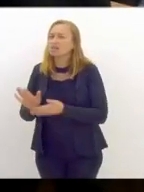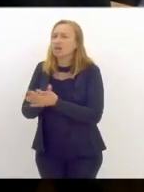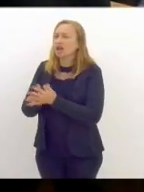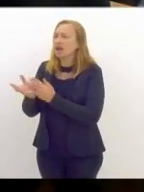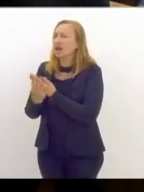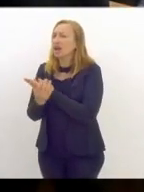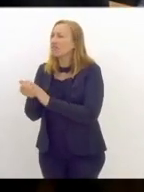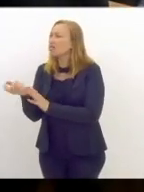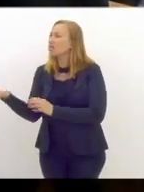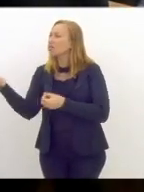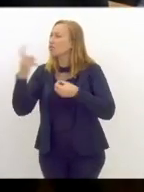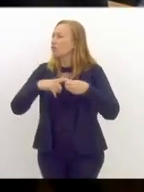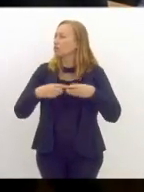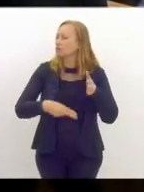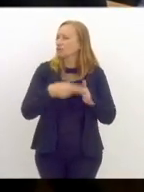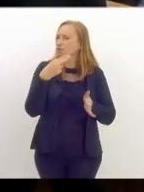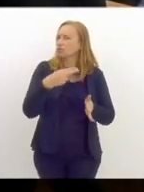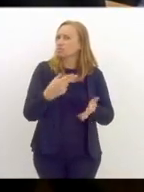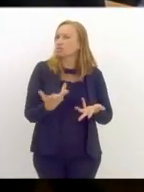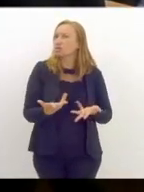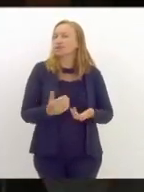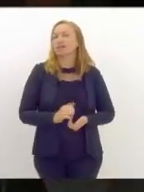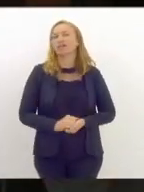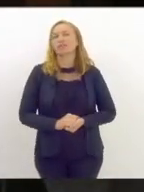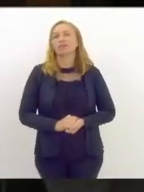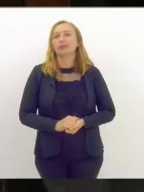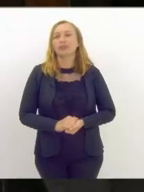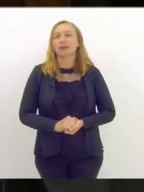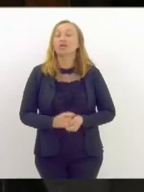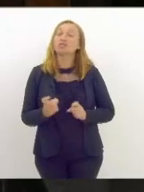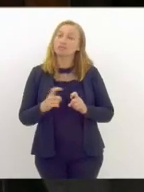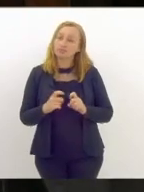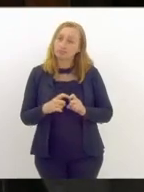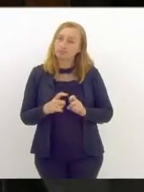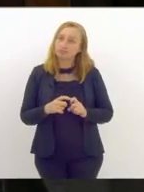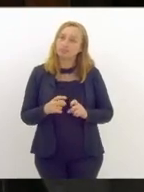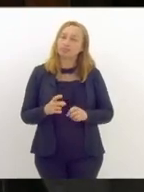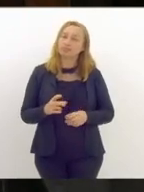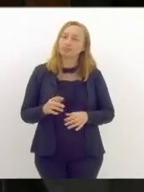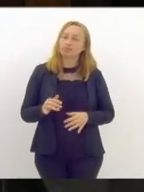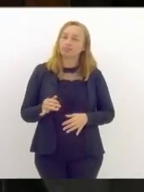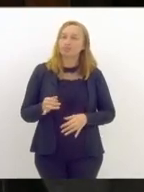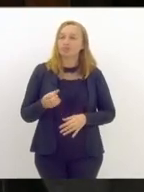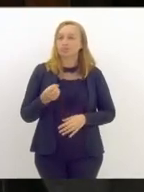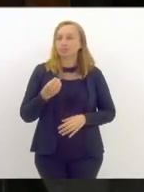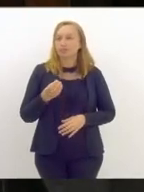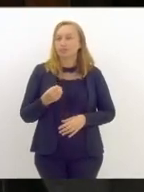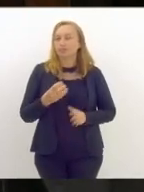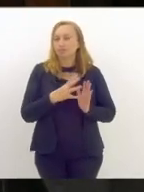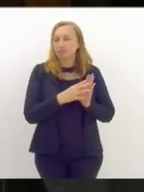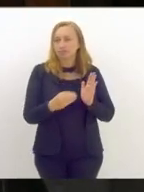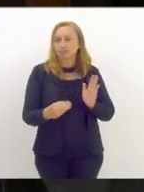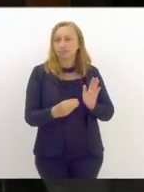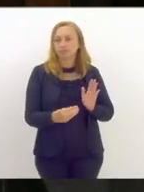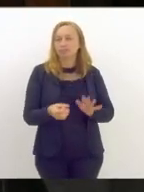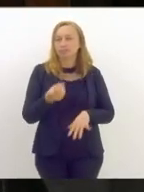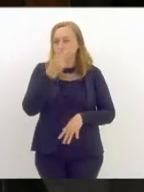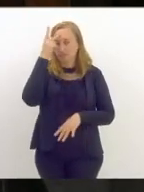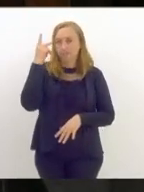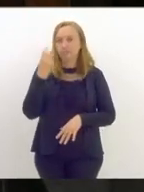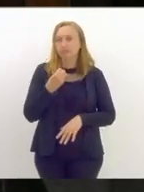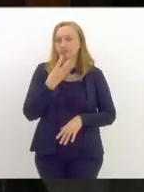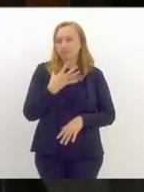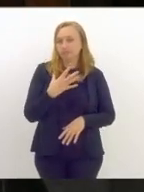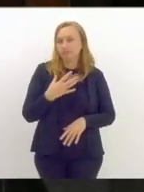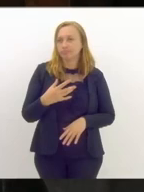novo e volta para a cirurgia. Ele é um médico que foi sempre um exemplo para mim de humanidade, então eu não podia deixar